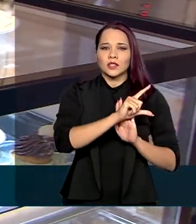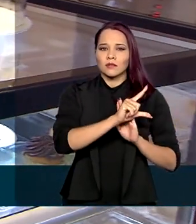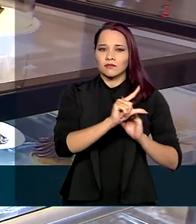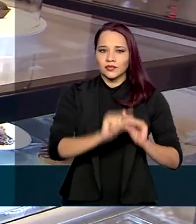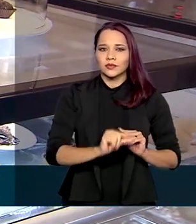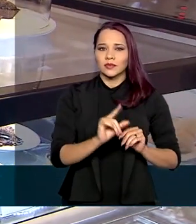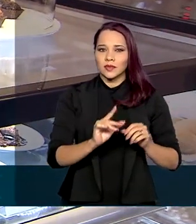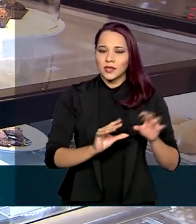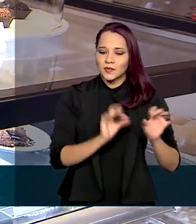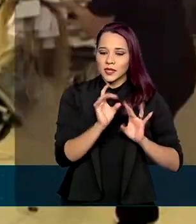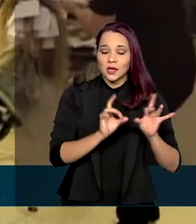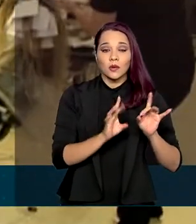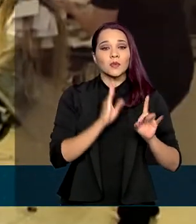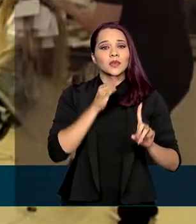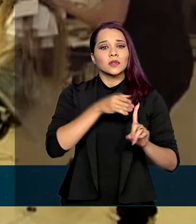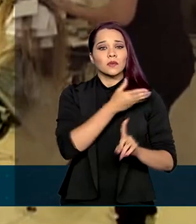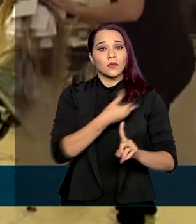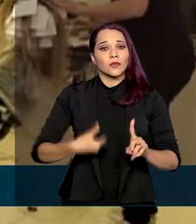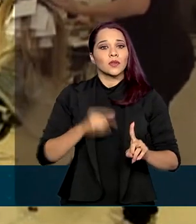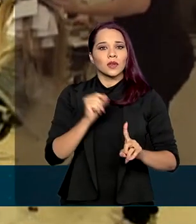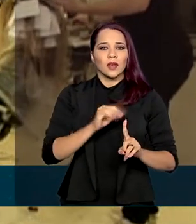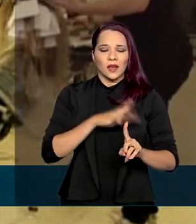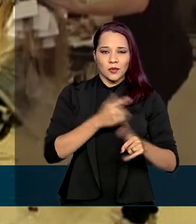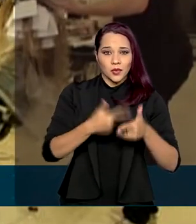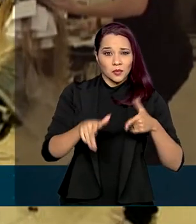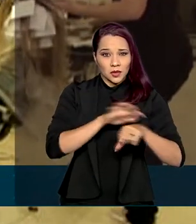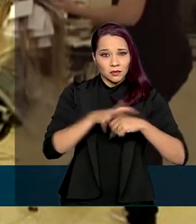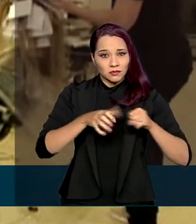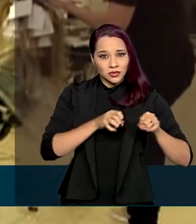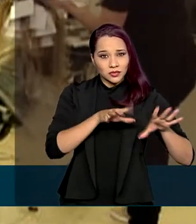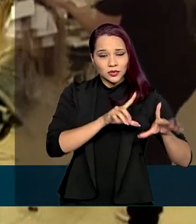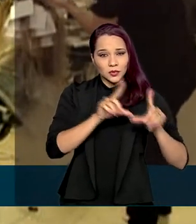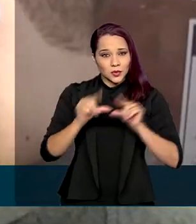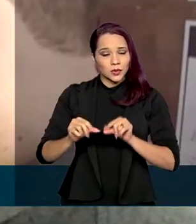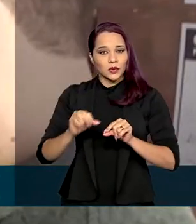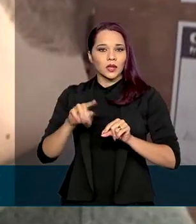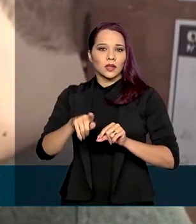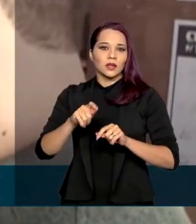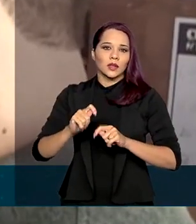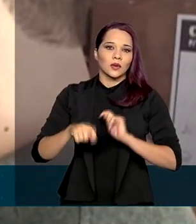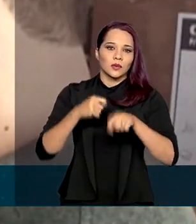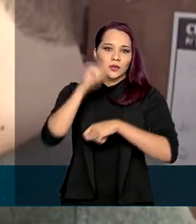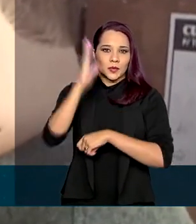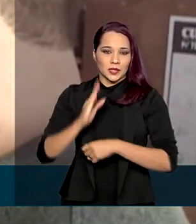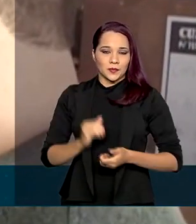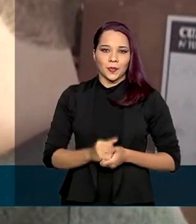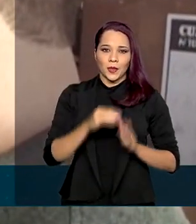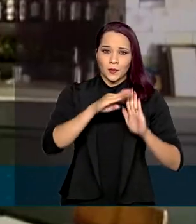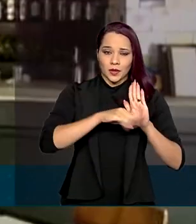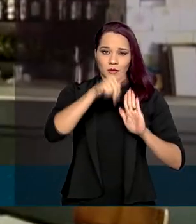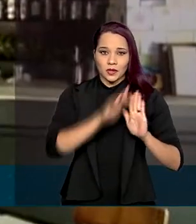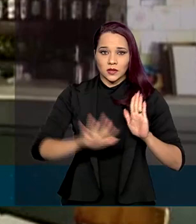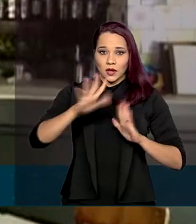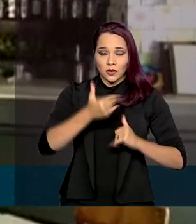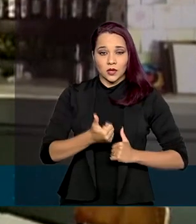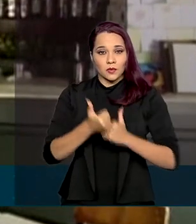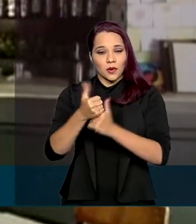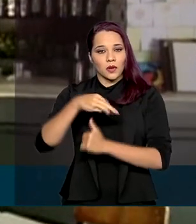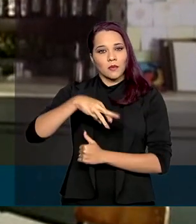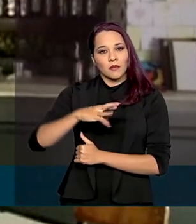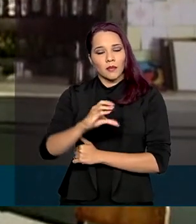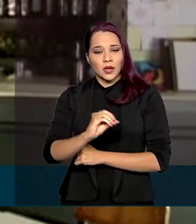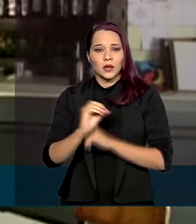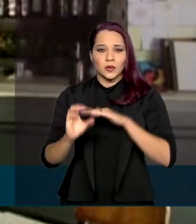objetivo do governo é enfrentar o impacto da pandemia na economia brasileira. No Programa Nacional de Apoio aos Micro e Pequenas